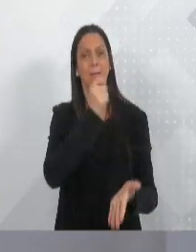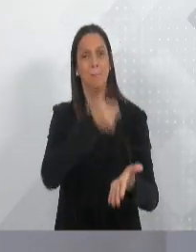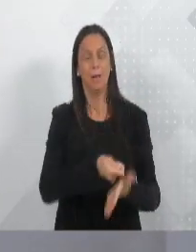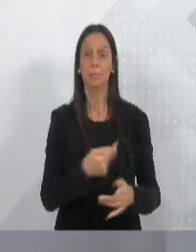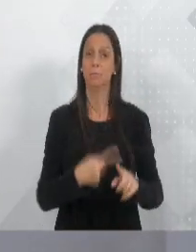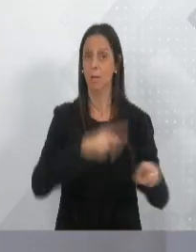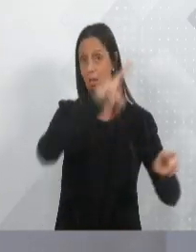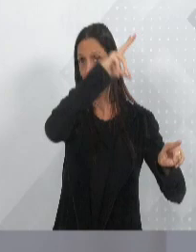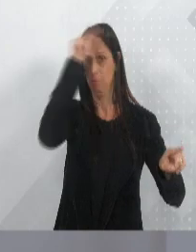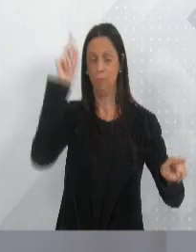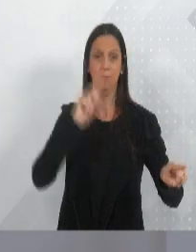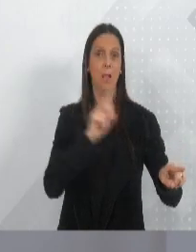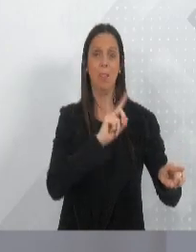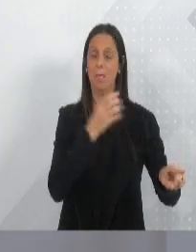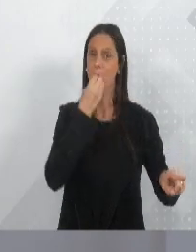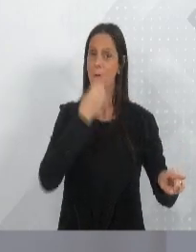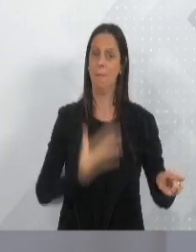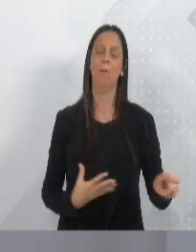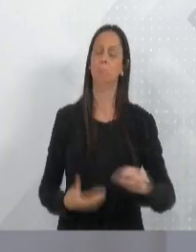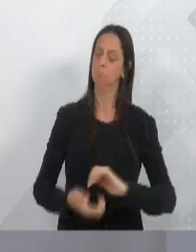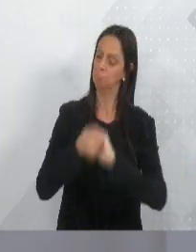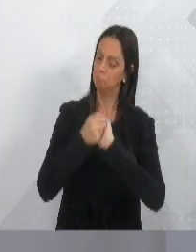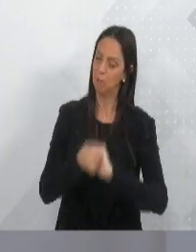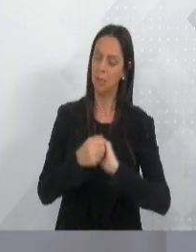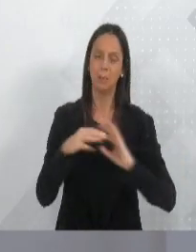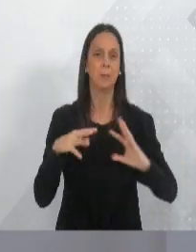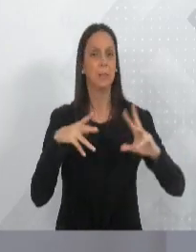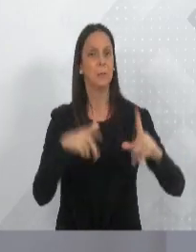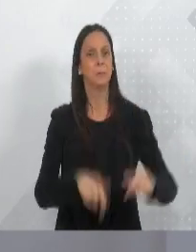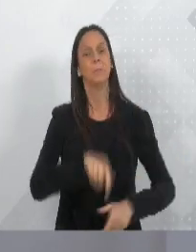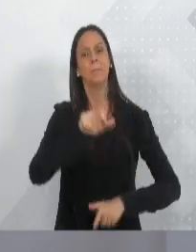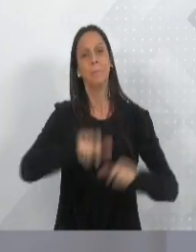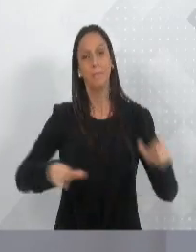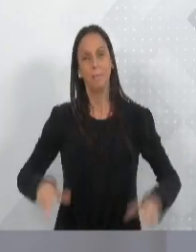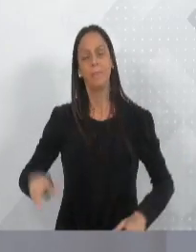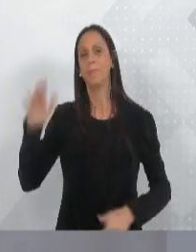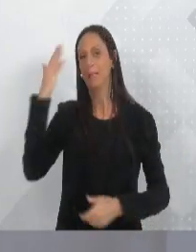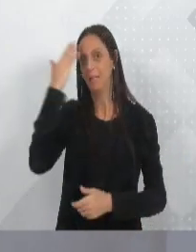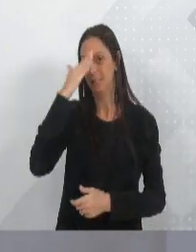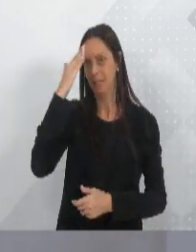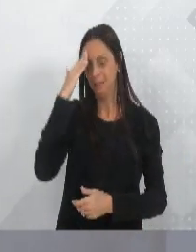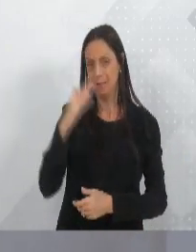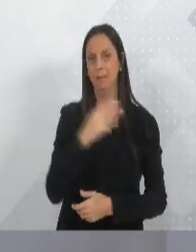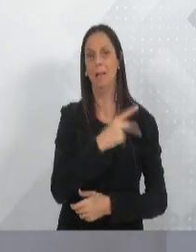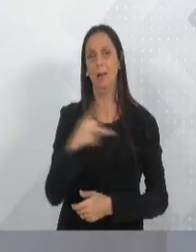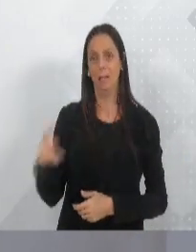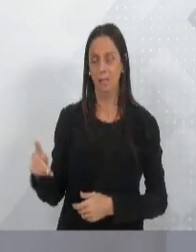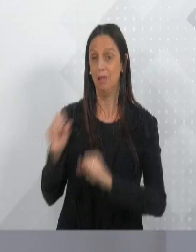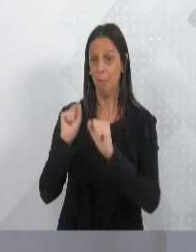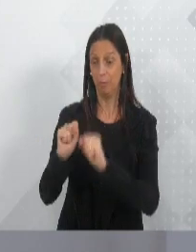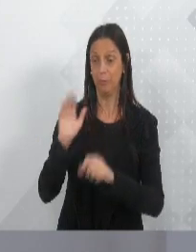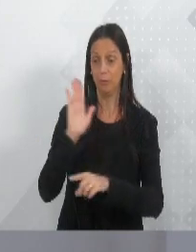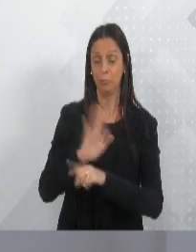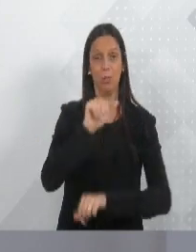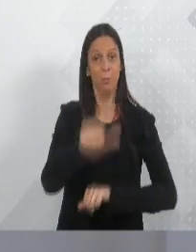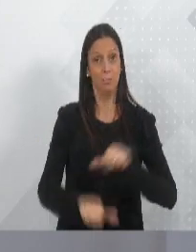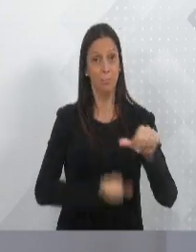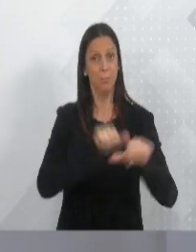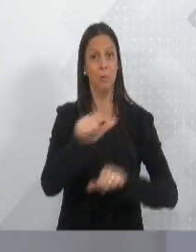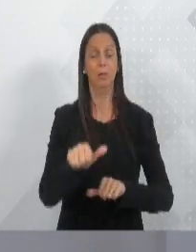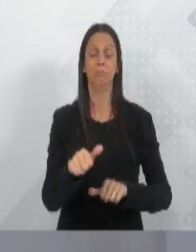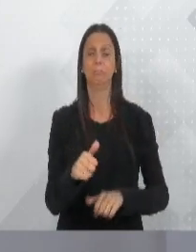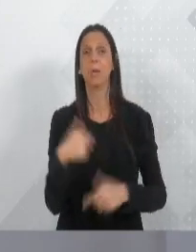poder público não é eficiente meus parabéns a todas as pessoas que entendem que elas são agente de mudança e que não deveriam